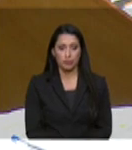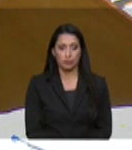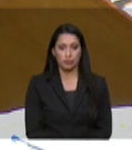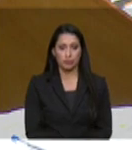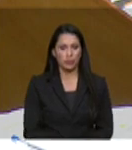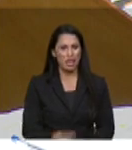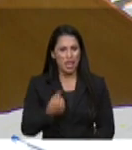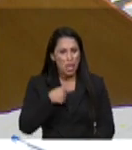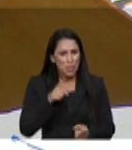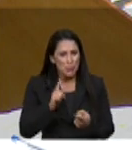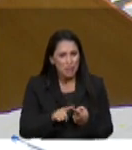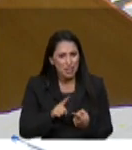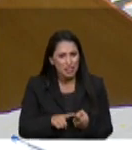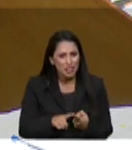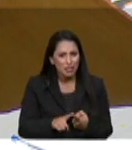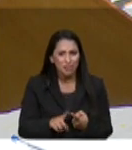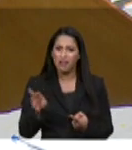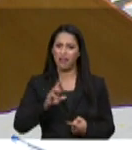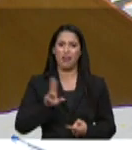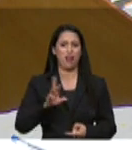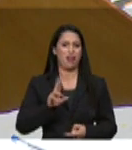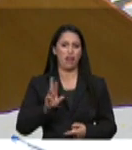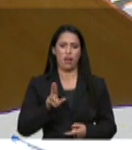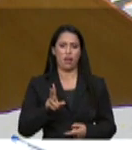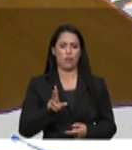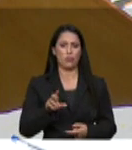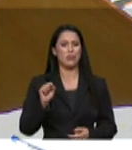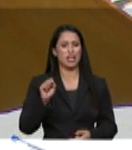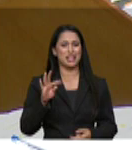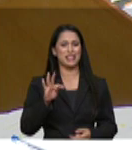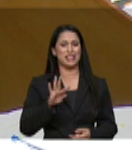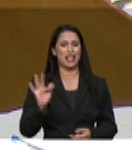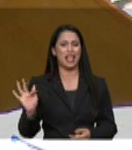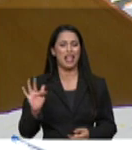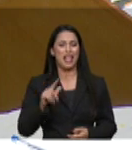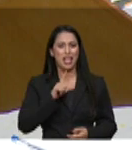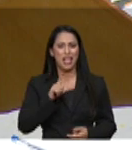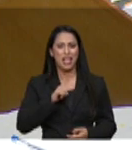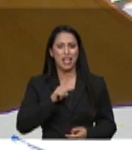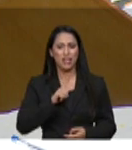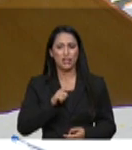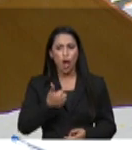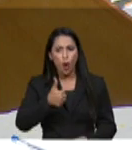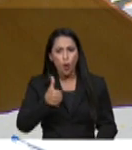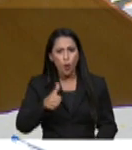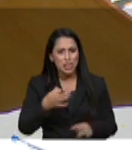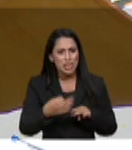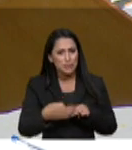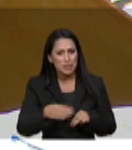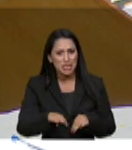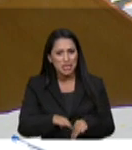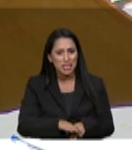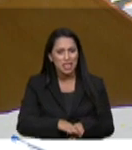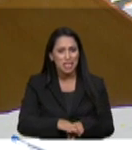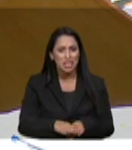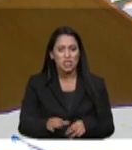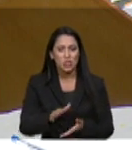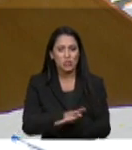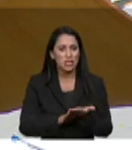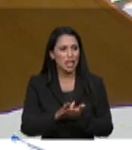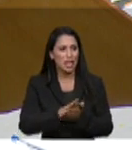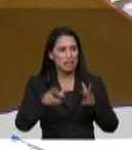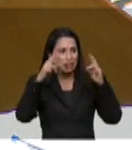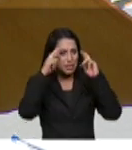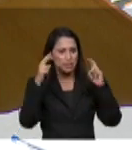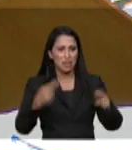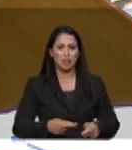e eu ameacei não não ameacei um copo esperta cavando sua cova 11 ministros que não são nada nada